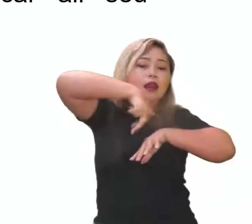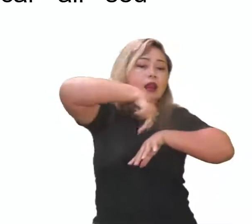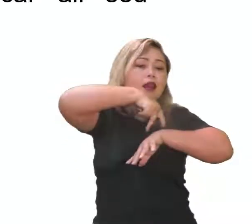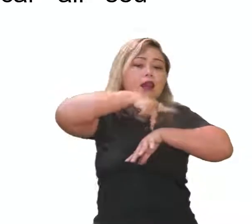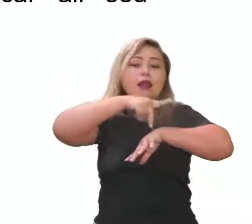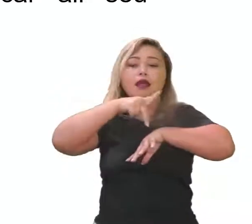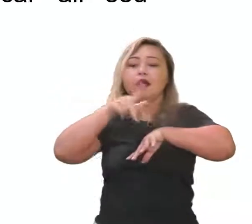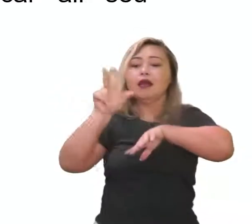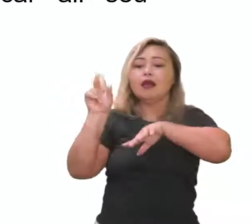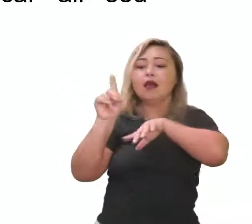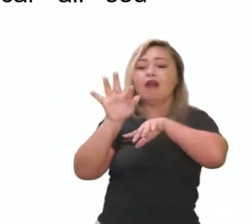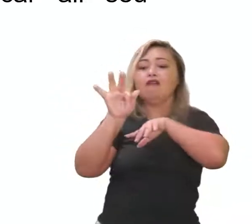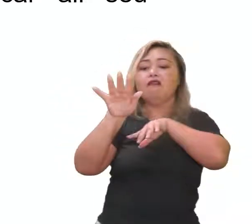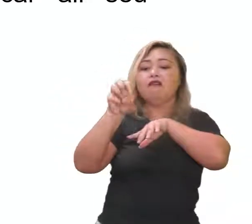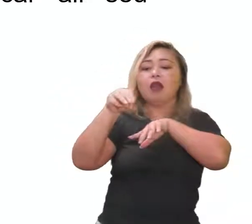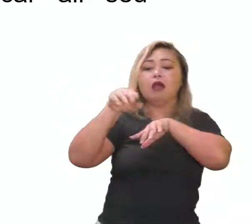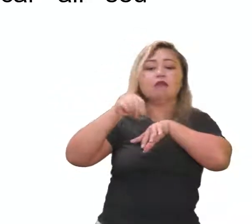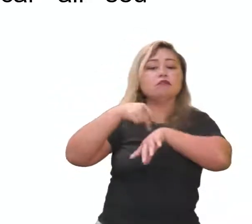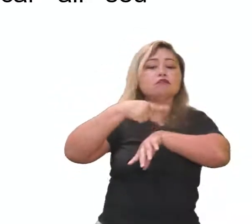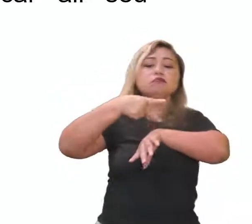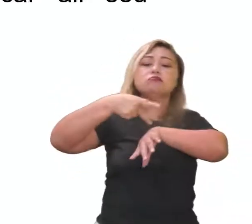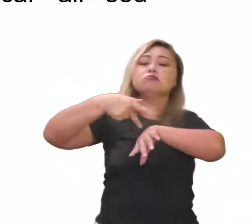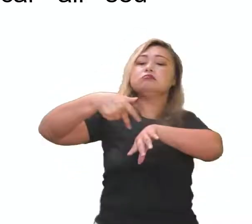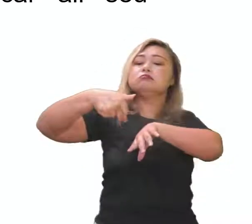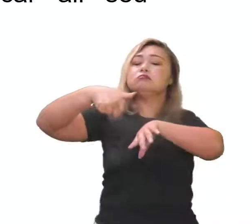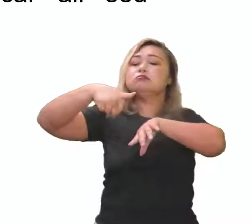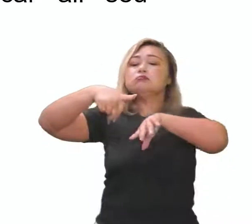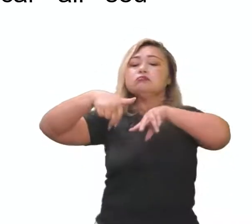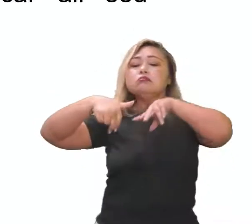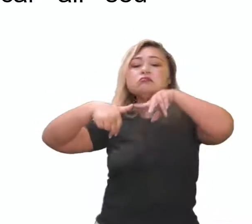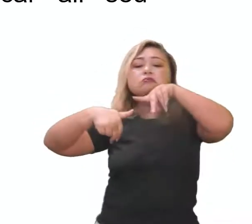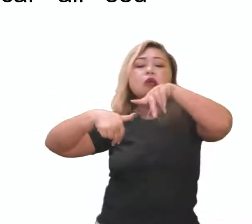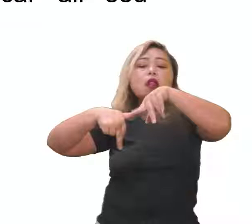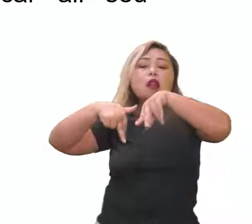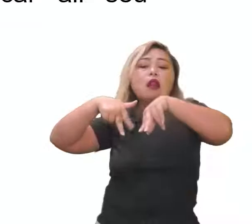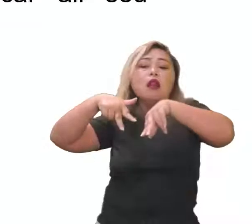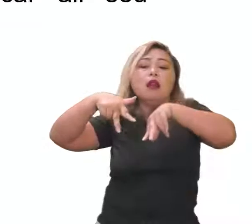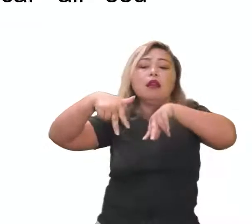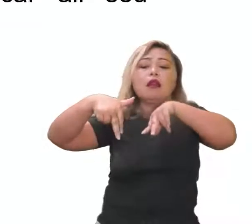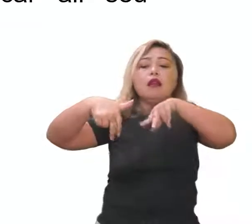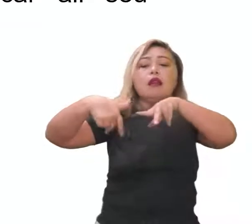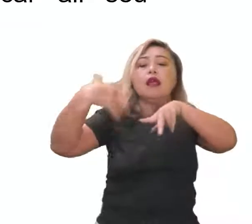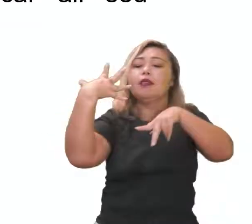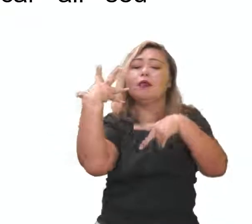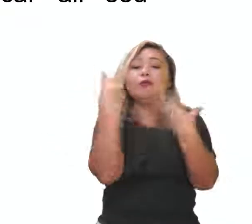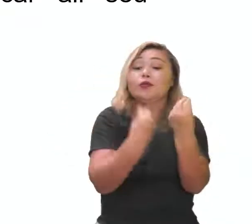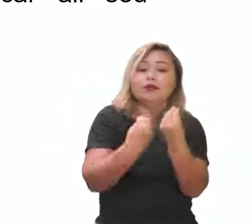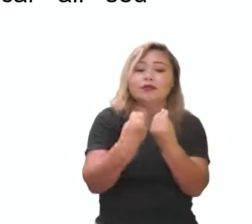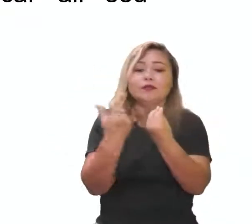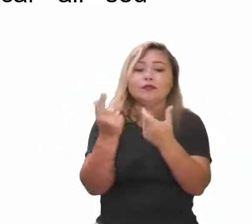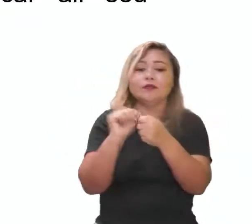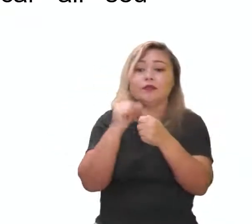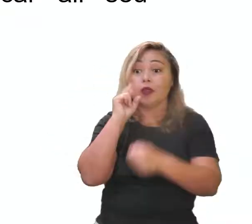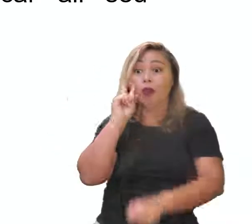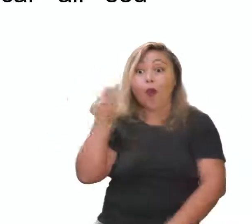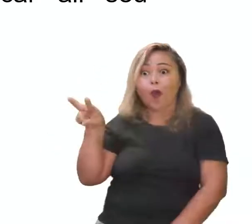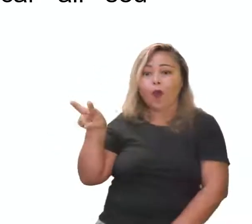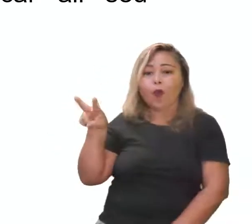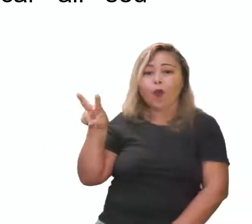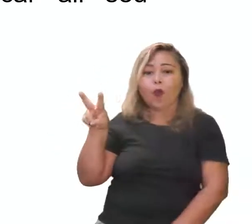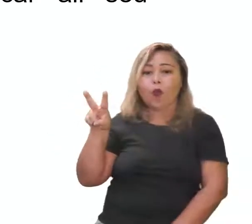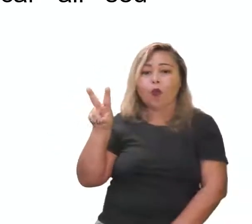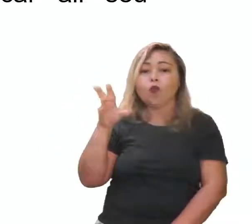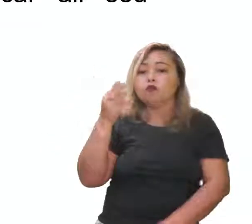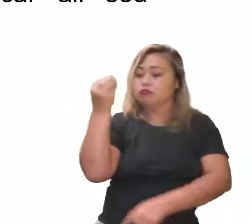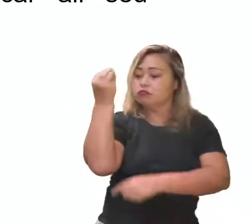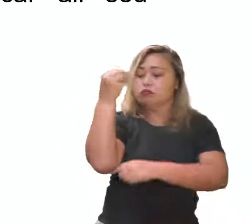assim, é a dança dos flamingos, que eles são muito elegantes. O andar dele, o caminhar deles é muito bonito. E olha o